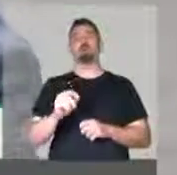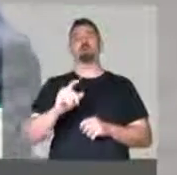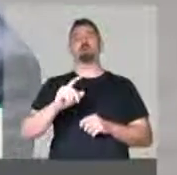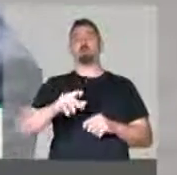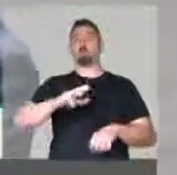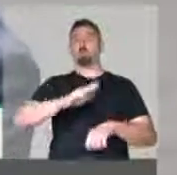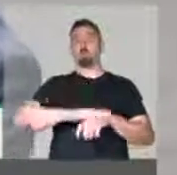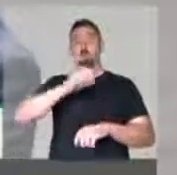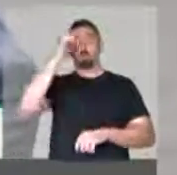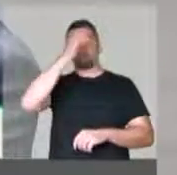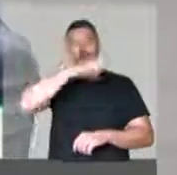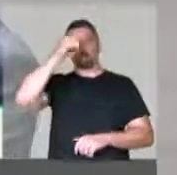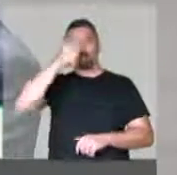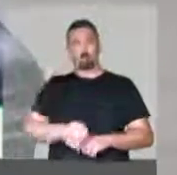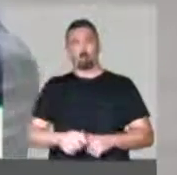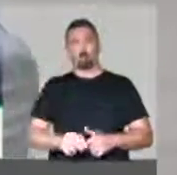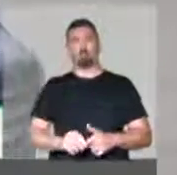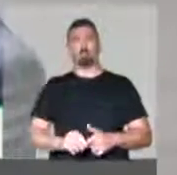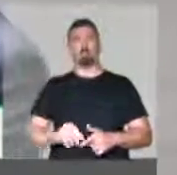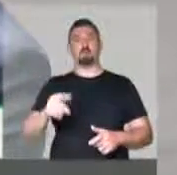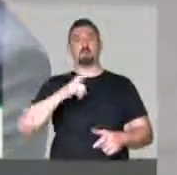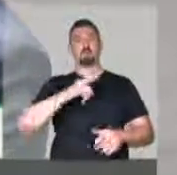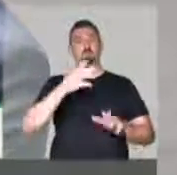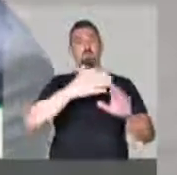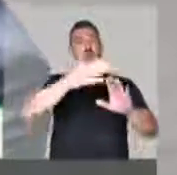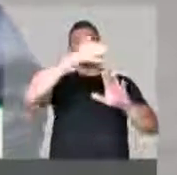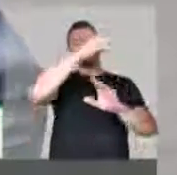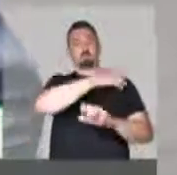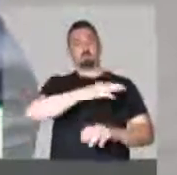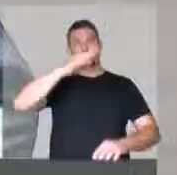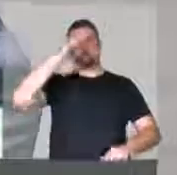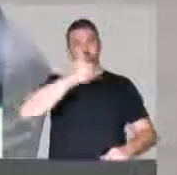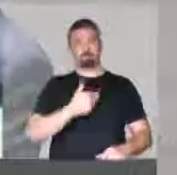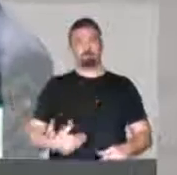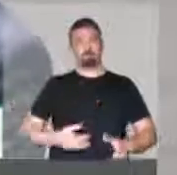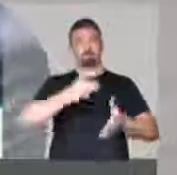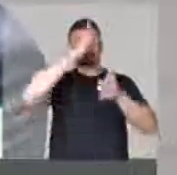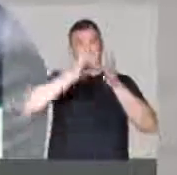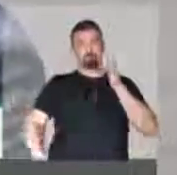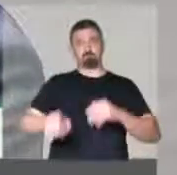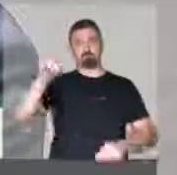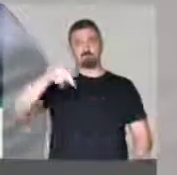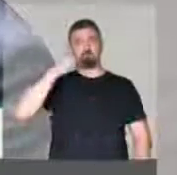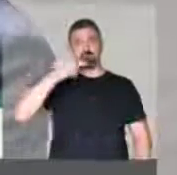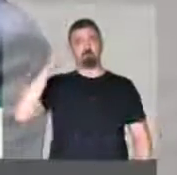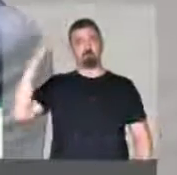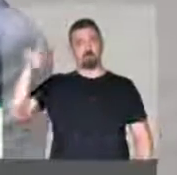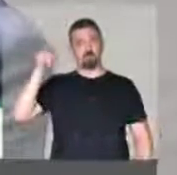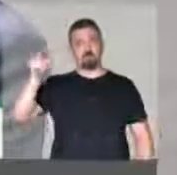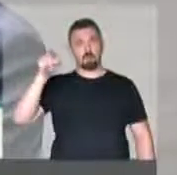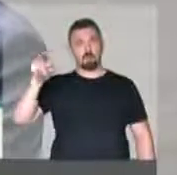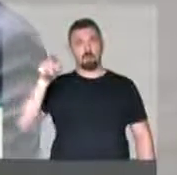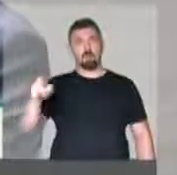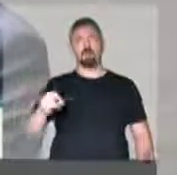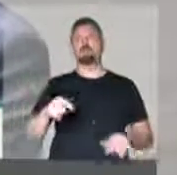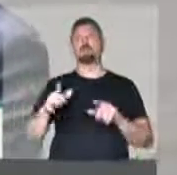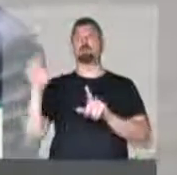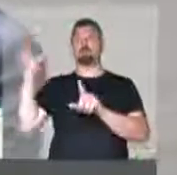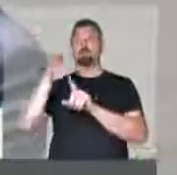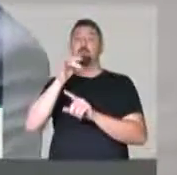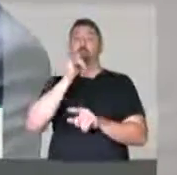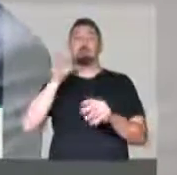mais dura repressão vivida nos tempos da ditadura. Repúdio total a essas declarações, que